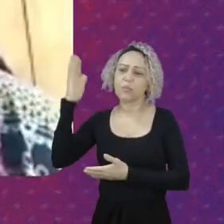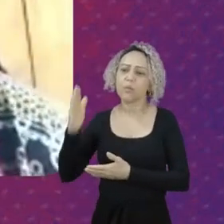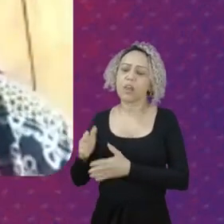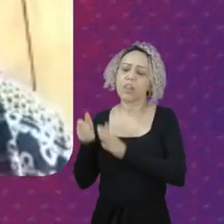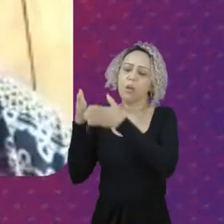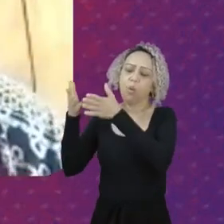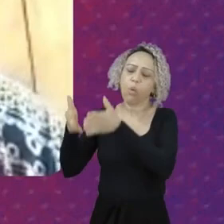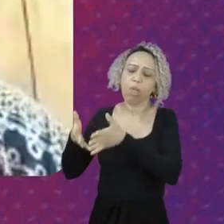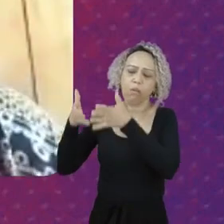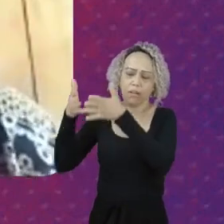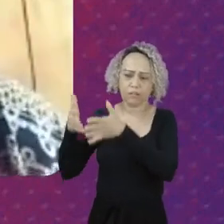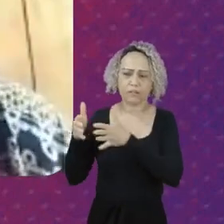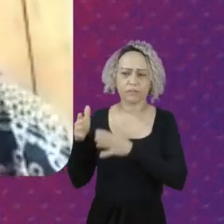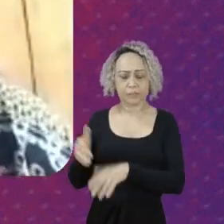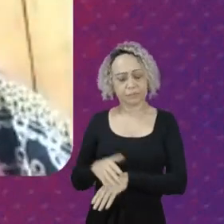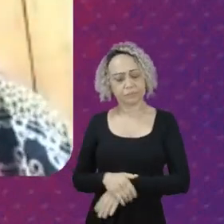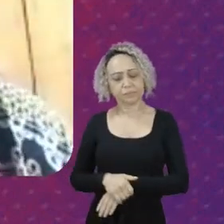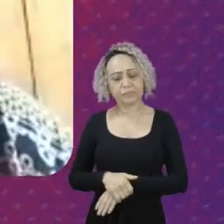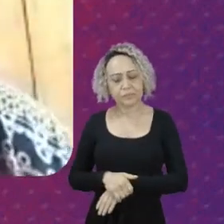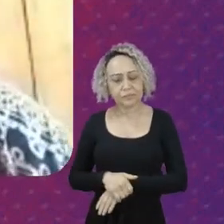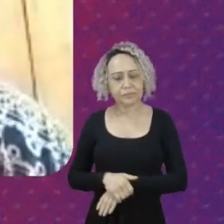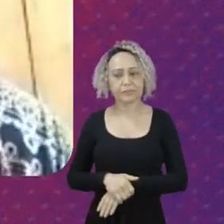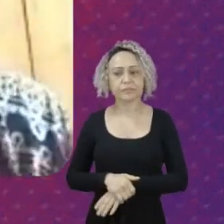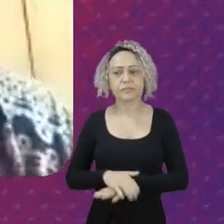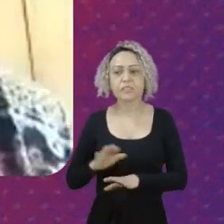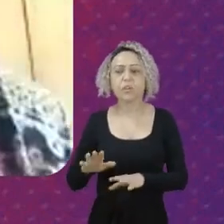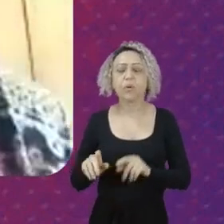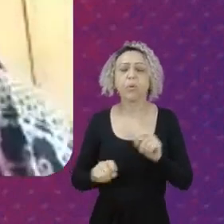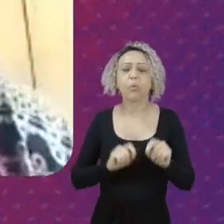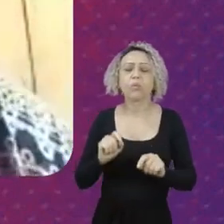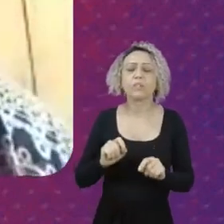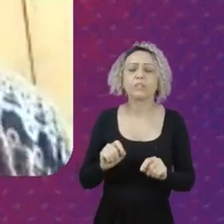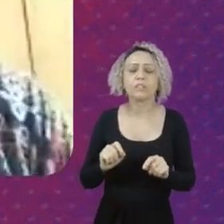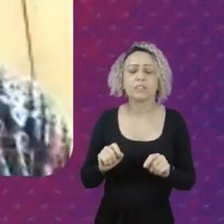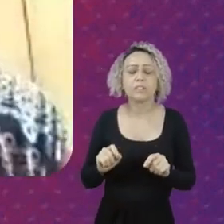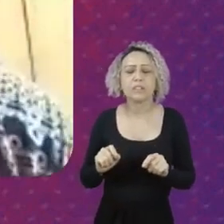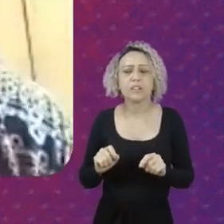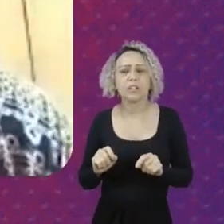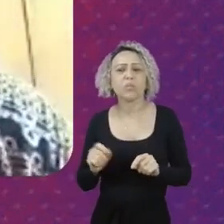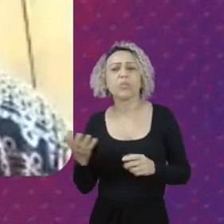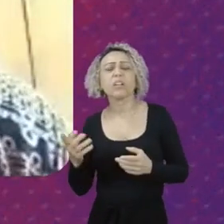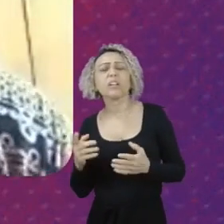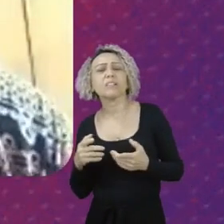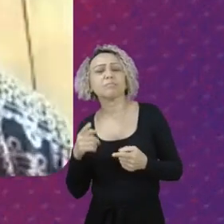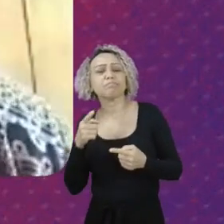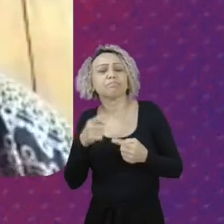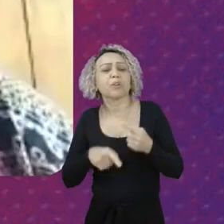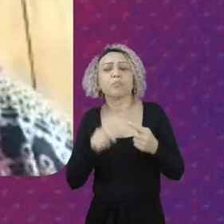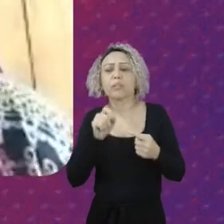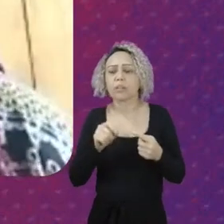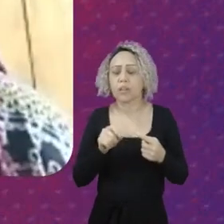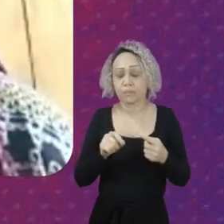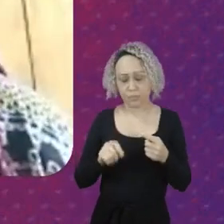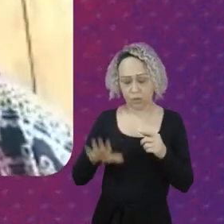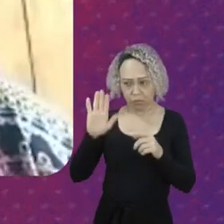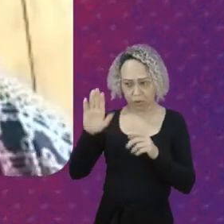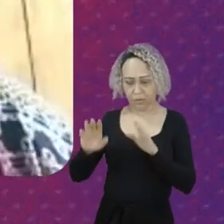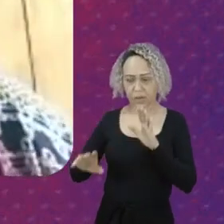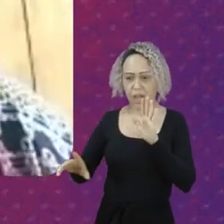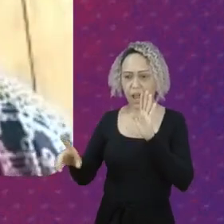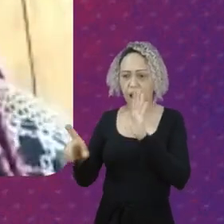exemplo, o que dificultou, né, proibiu, por força de lei, que a